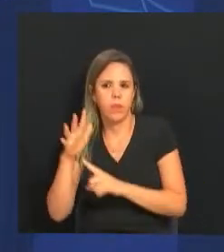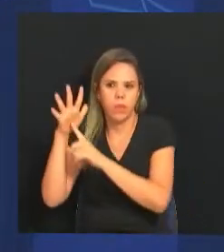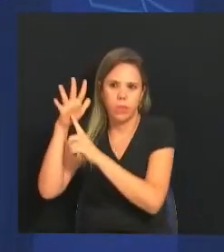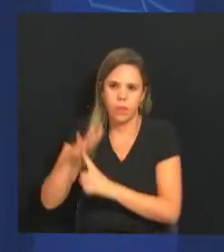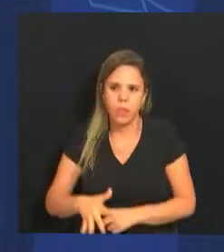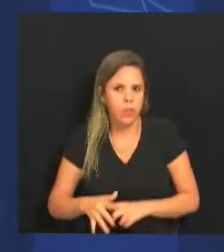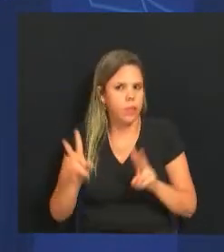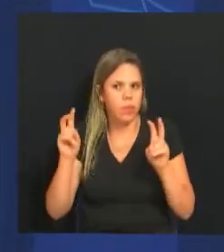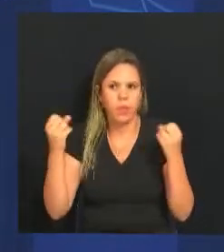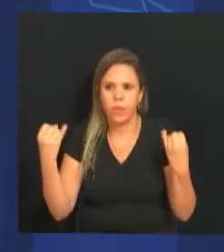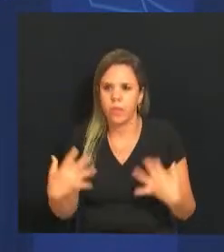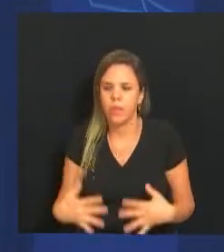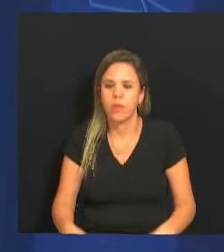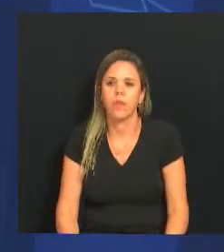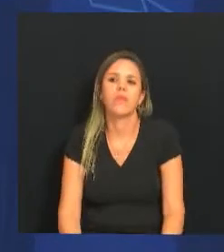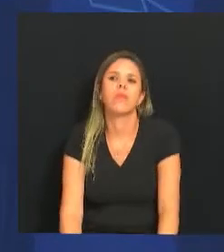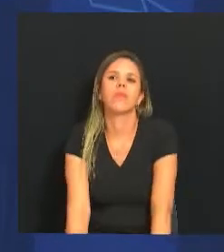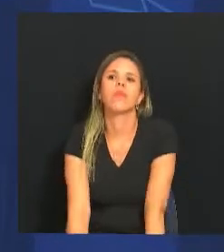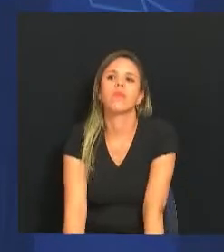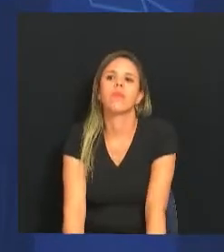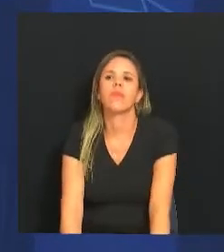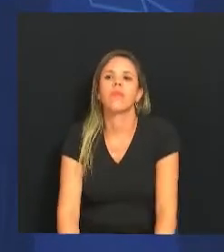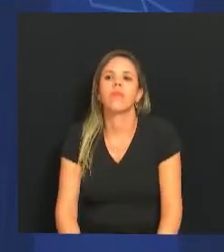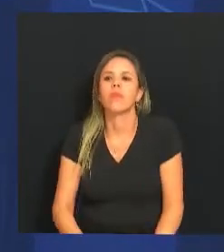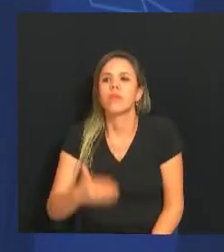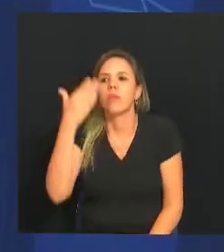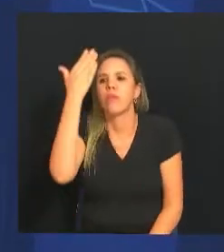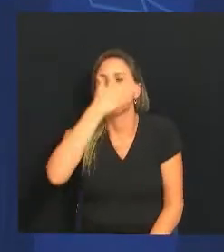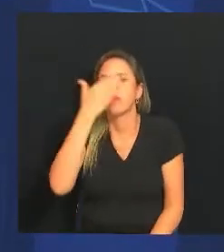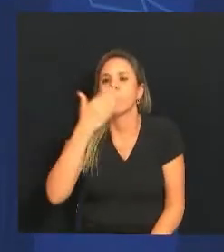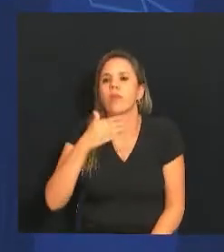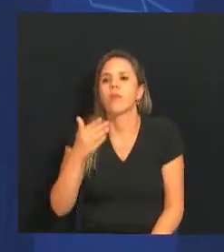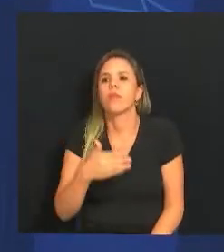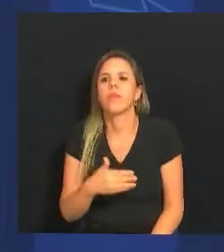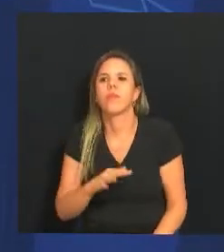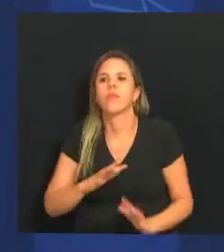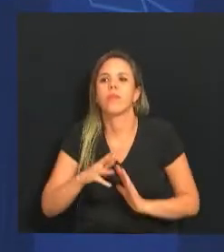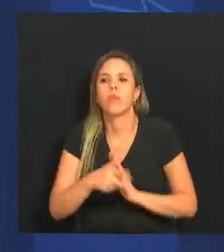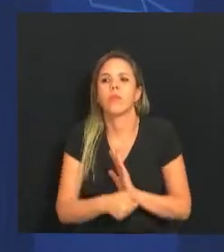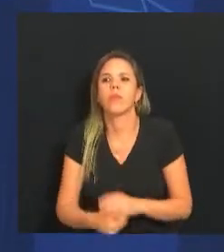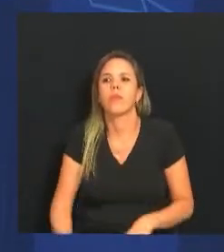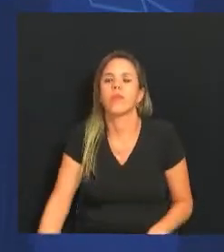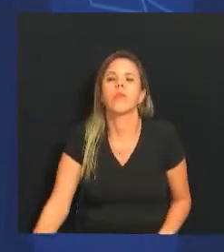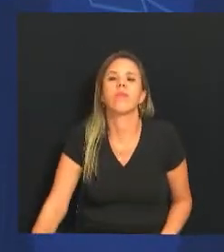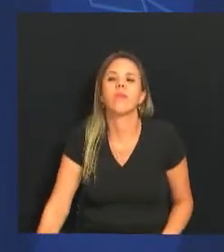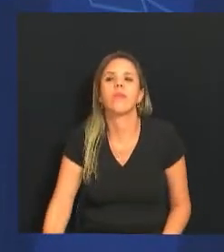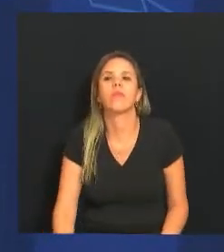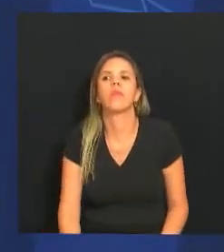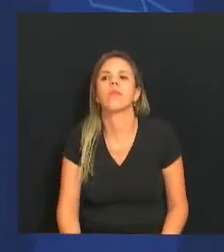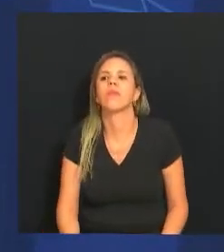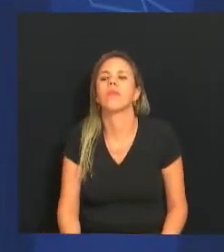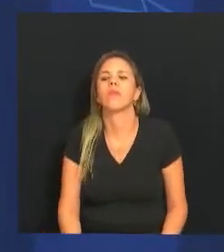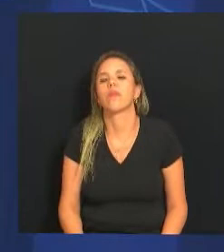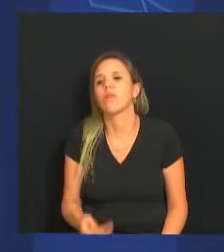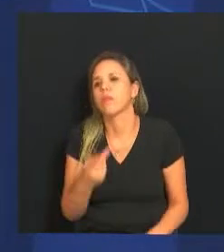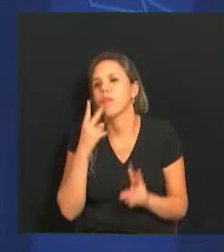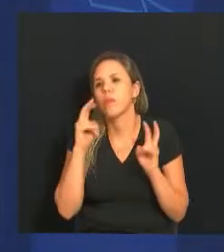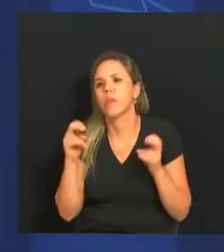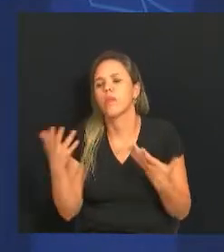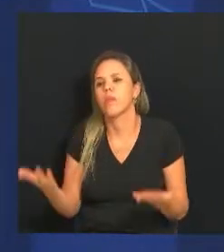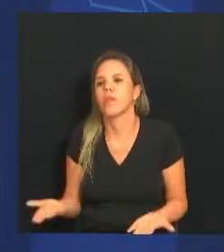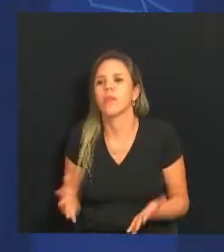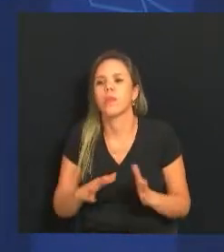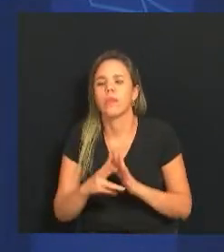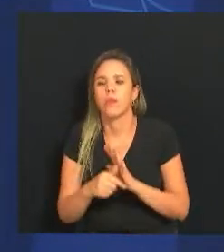não relatada e muitas vezes invisível da guerra: o meio ambiente. Para falar sobre esse assunto, nós trouxemos aqui para o